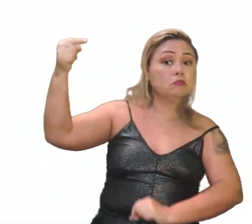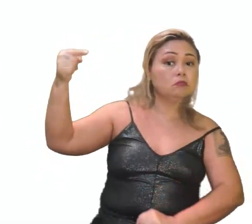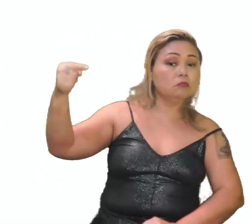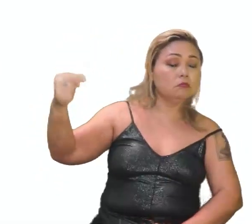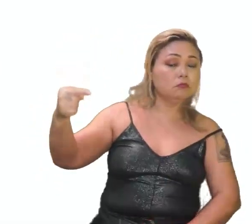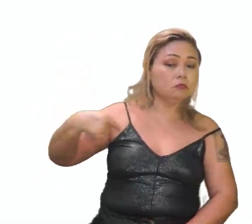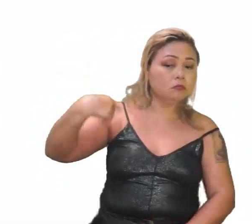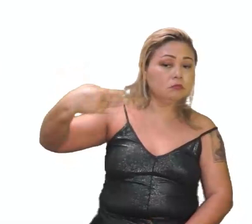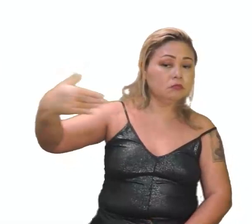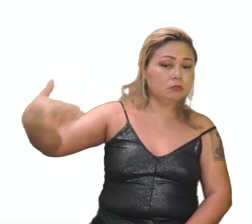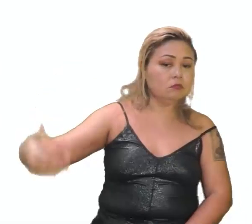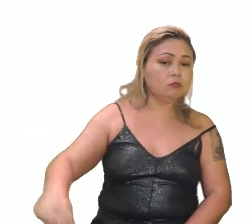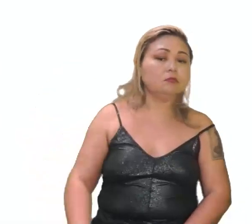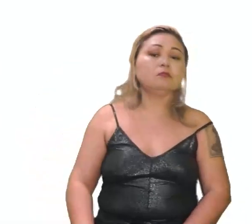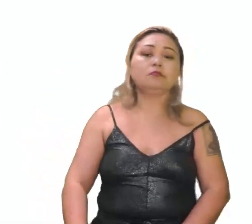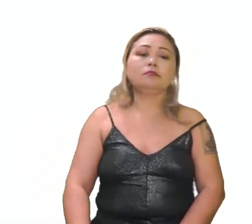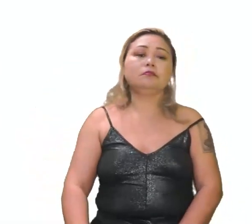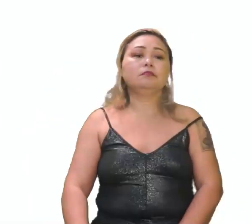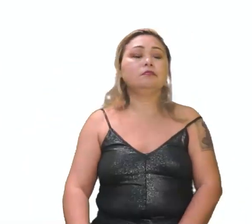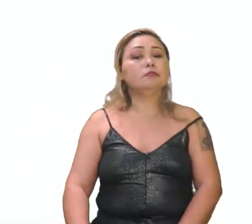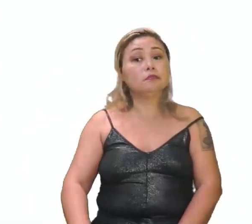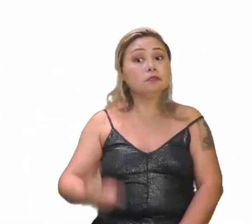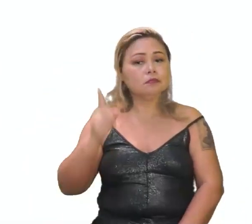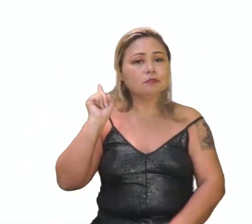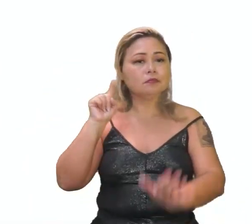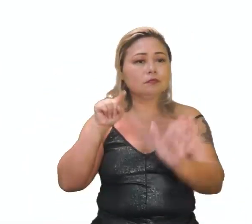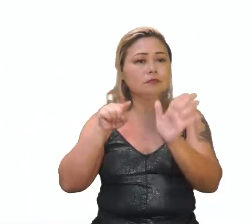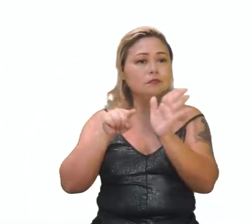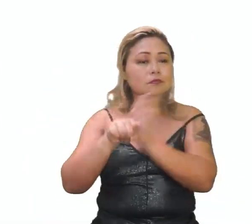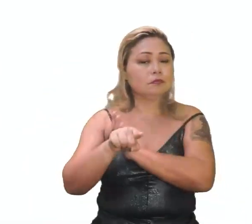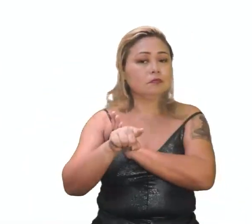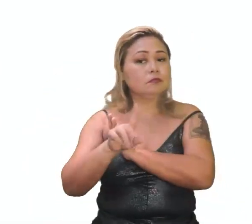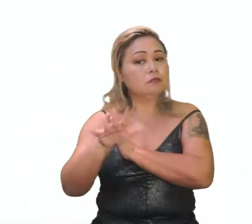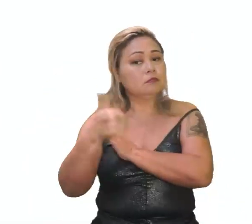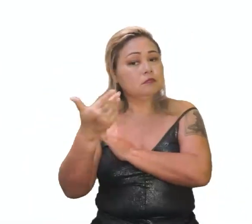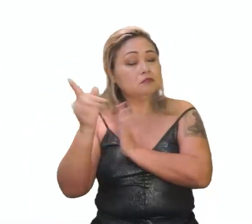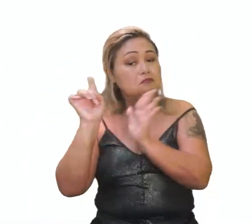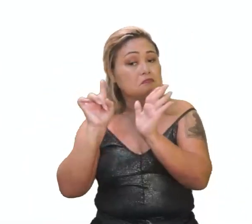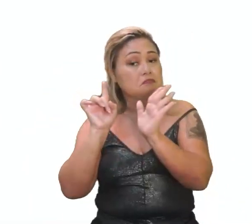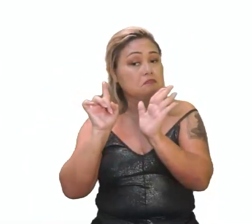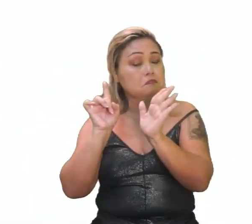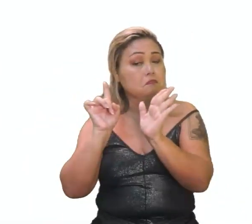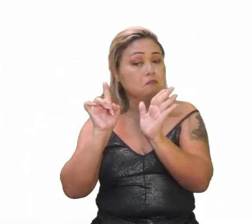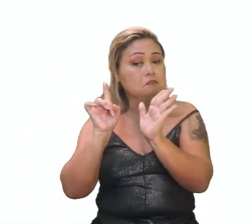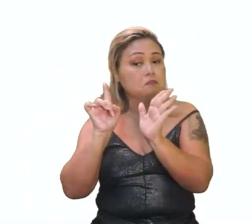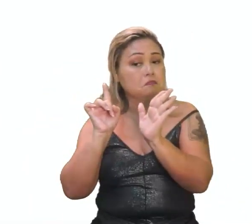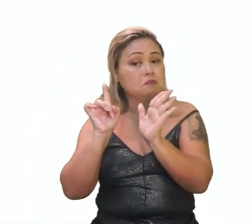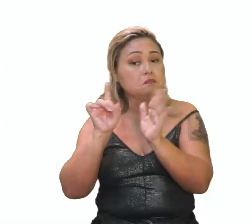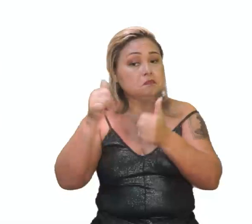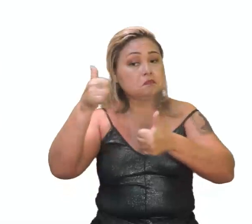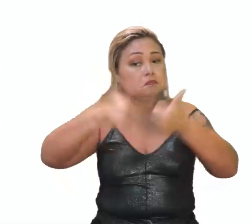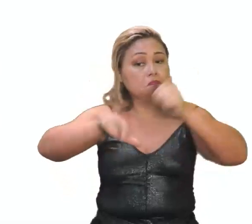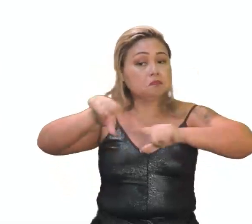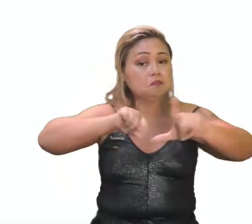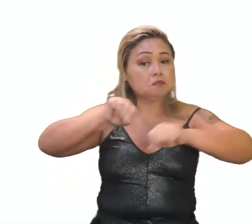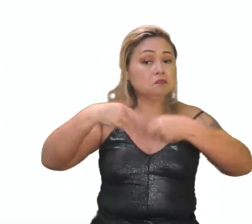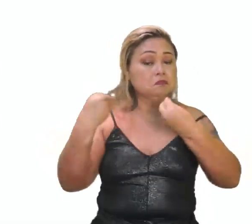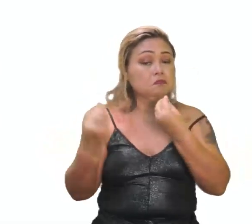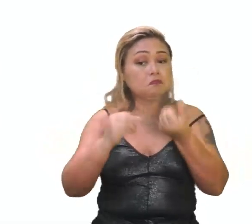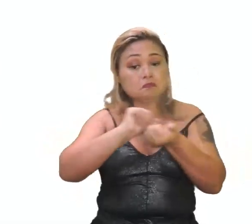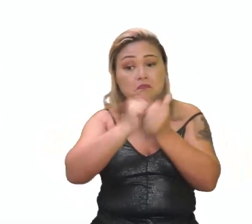tipo de processo? Foi uma questão mutacional? Foi uma questão de seleção